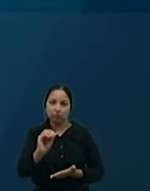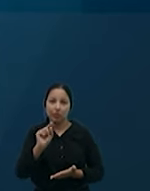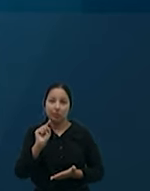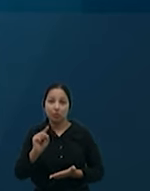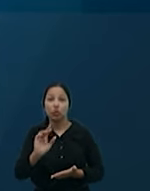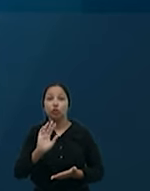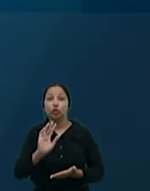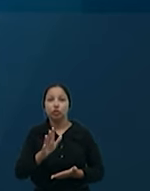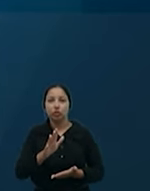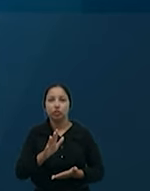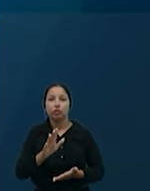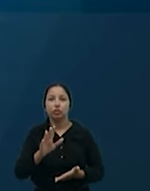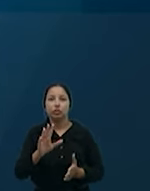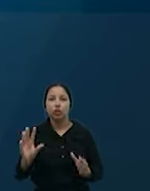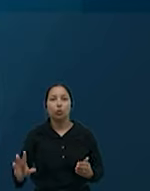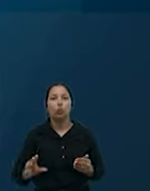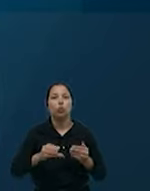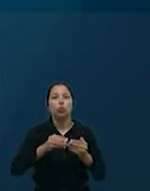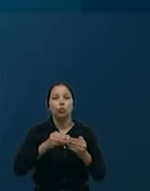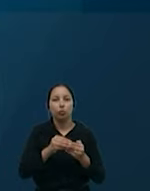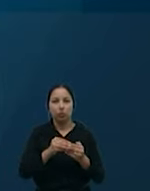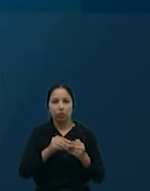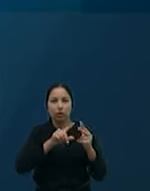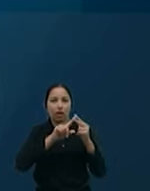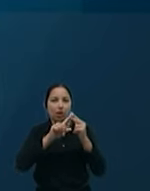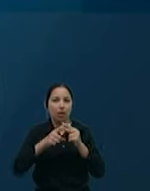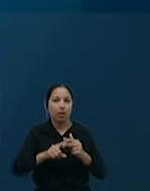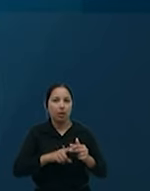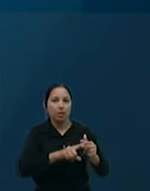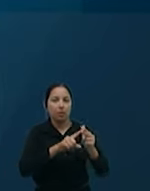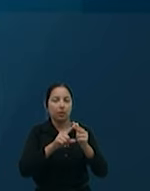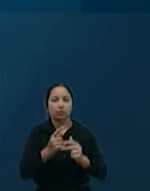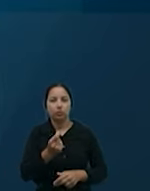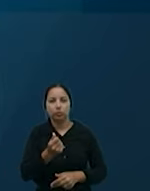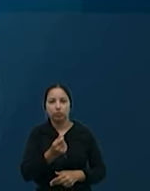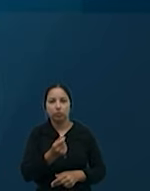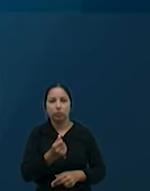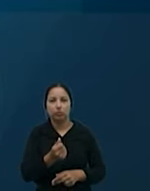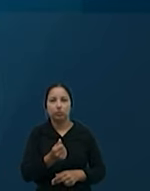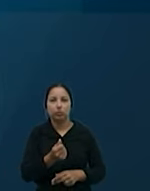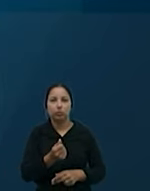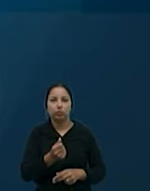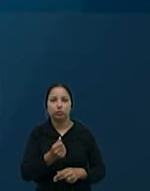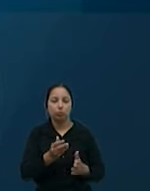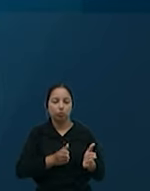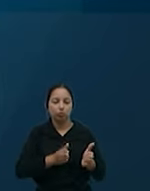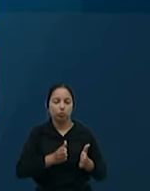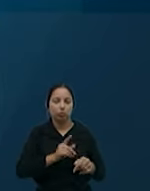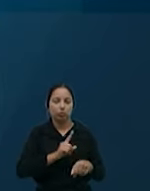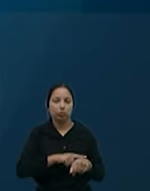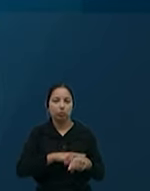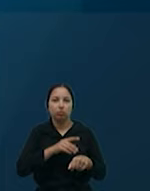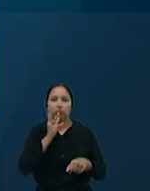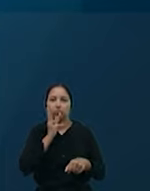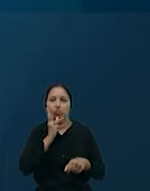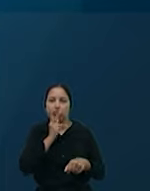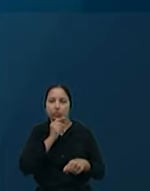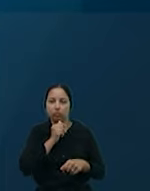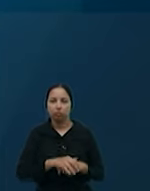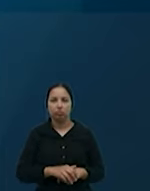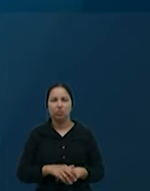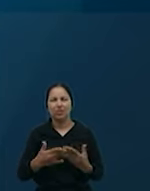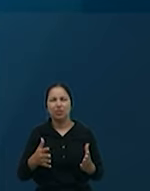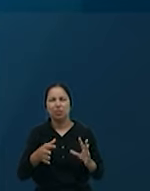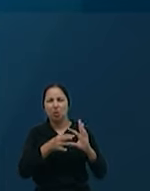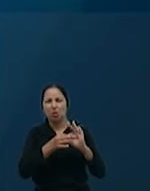a reparação do capital, desde o tempo da espera. Então, não há nada que a União querer prejudicar, muito